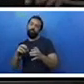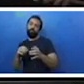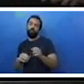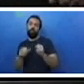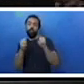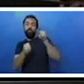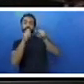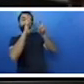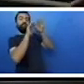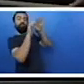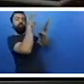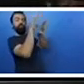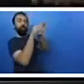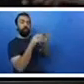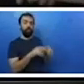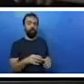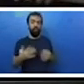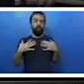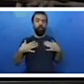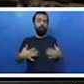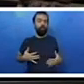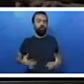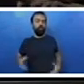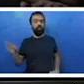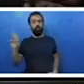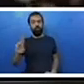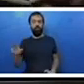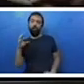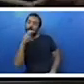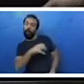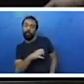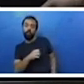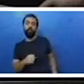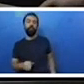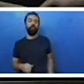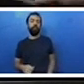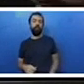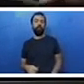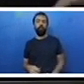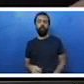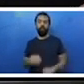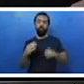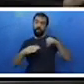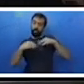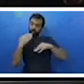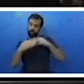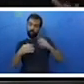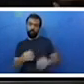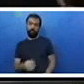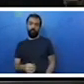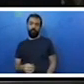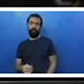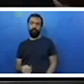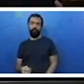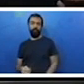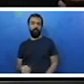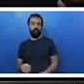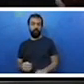e explorar apenas os recursos do corpo de forma ágil e superando seus limites. Então o parkour é uma